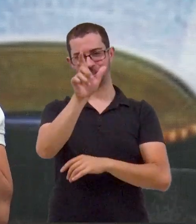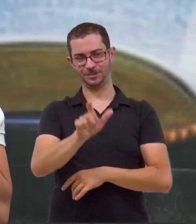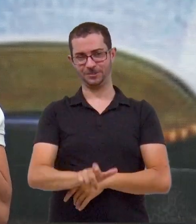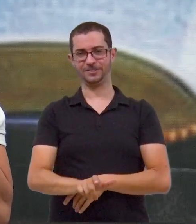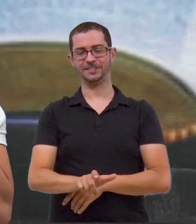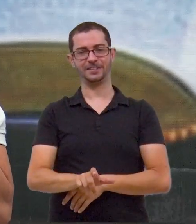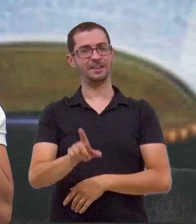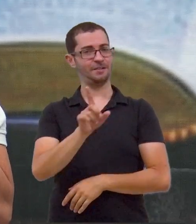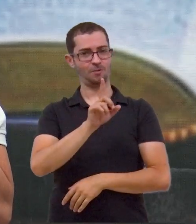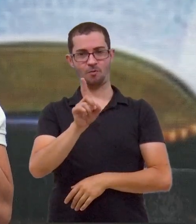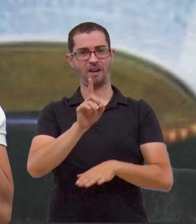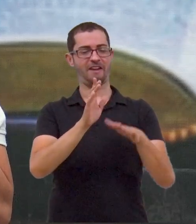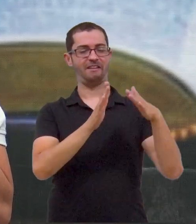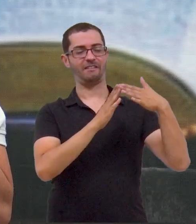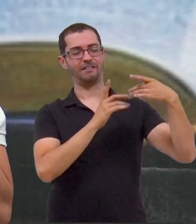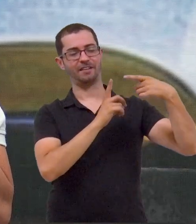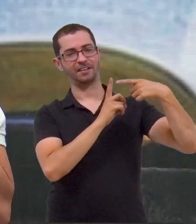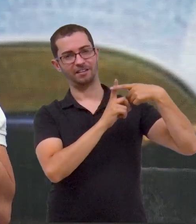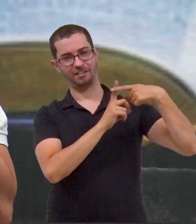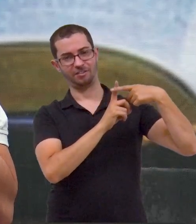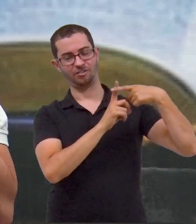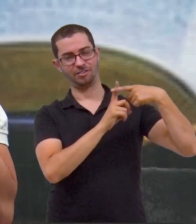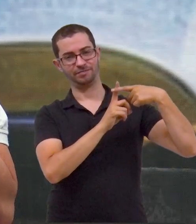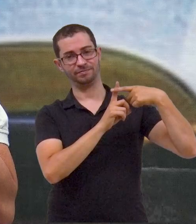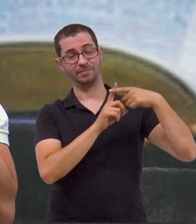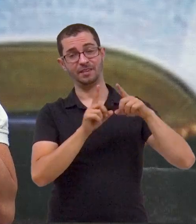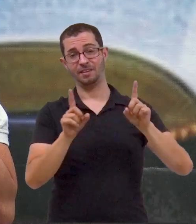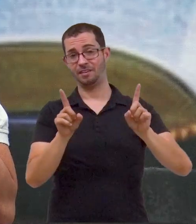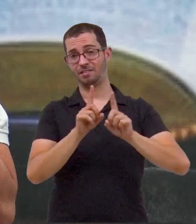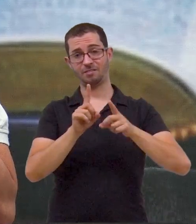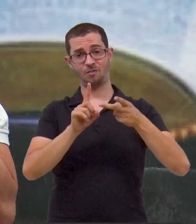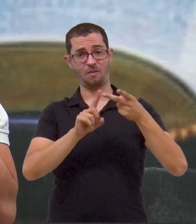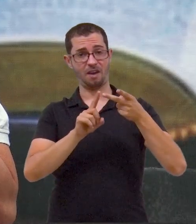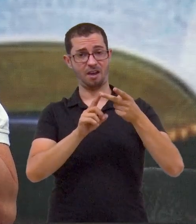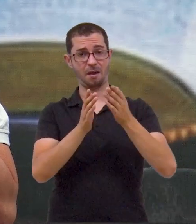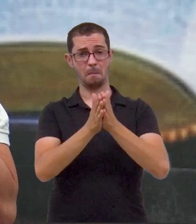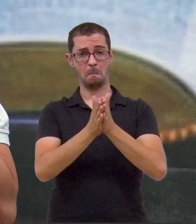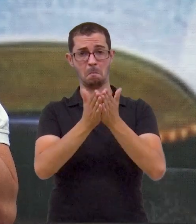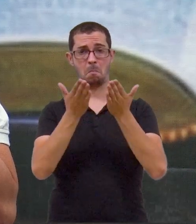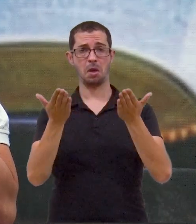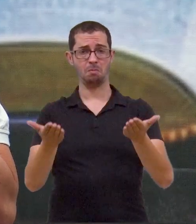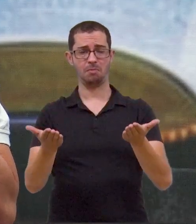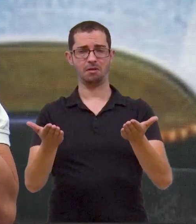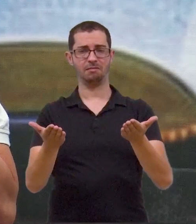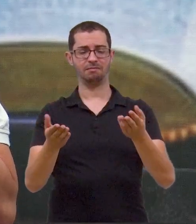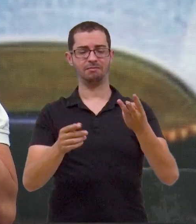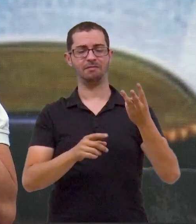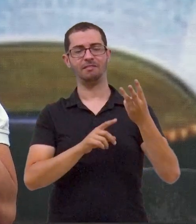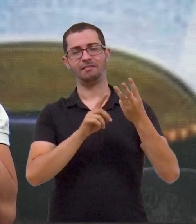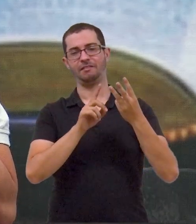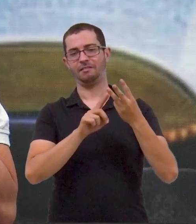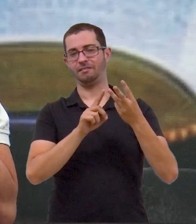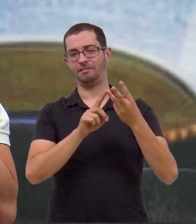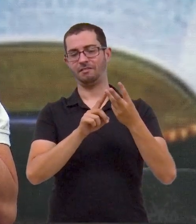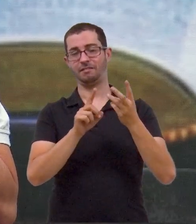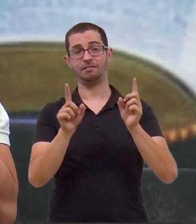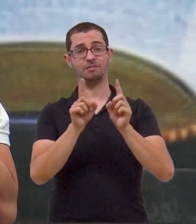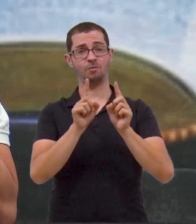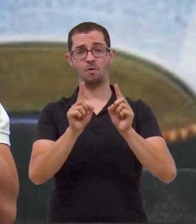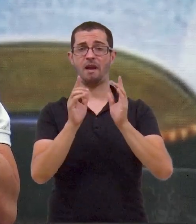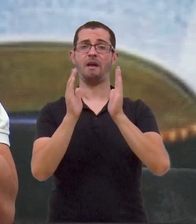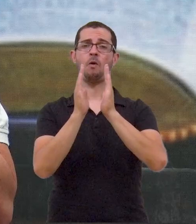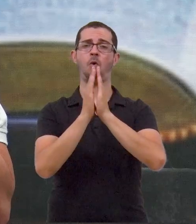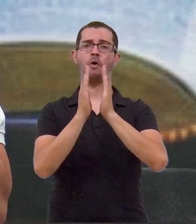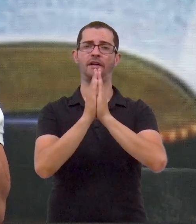é pela igreja, não é pela Bíblia, não é pela